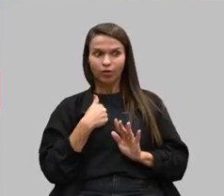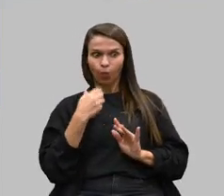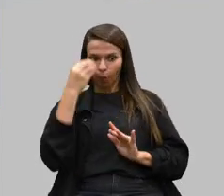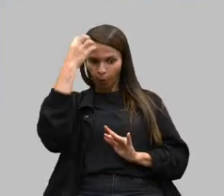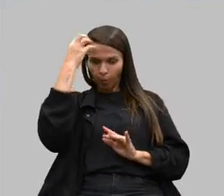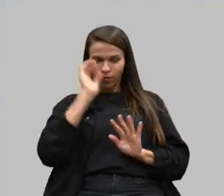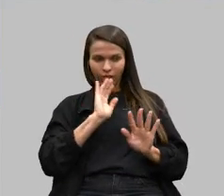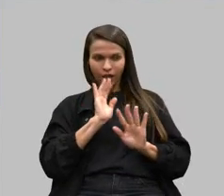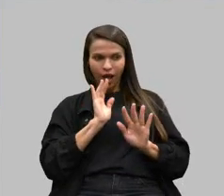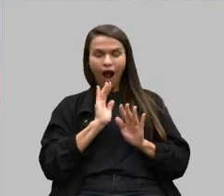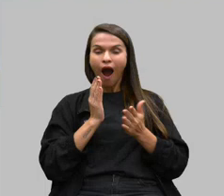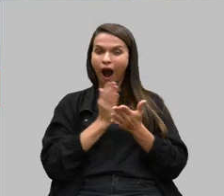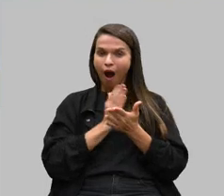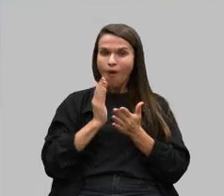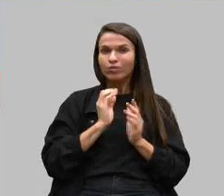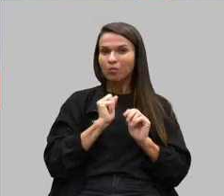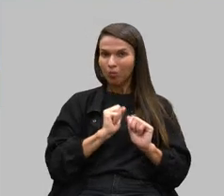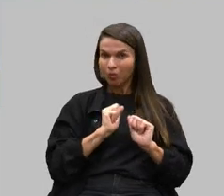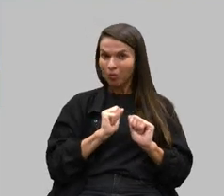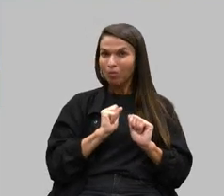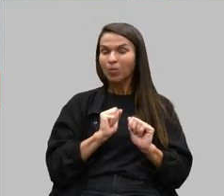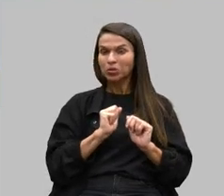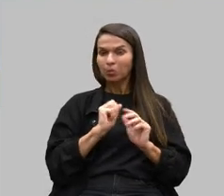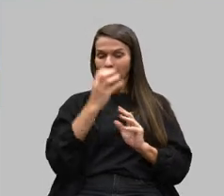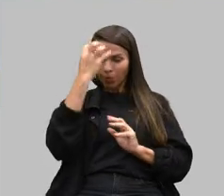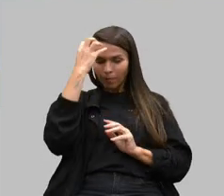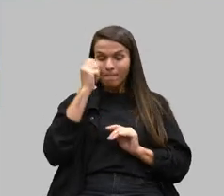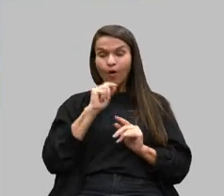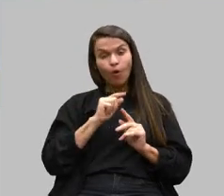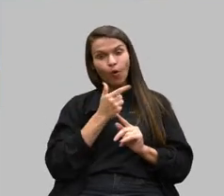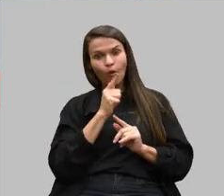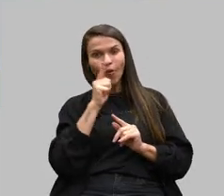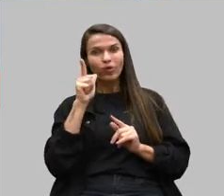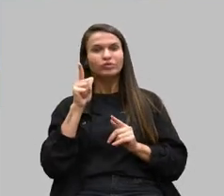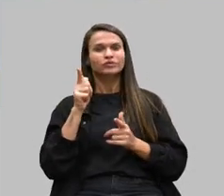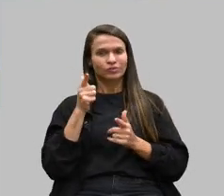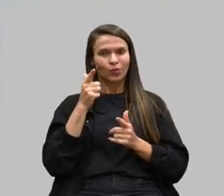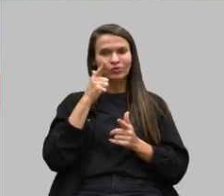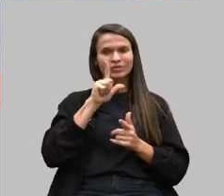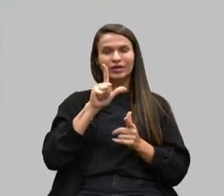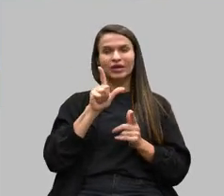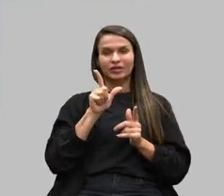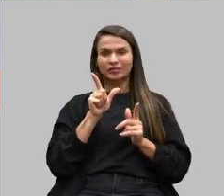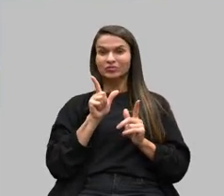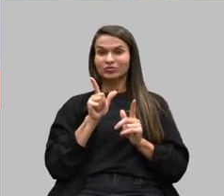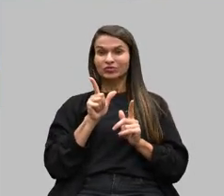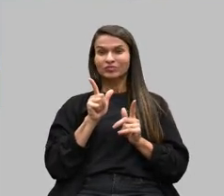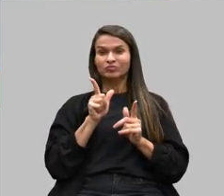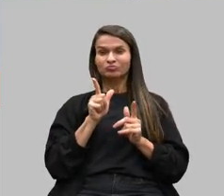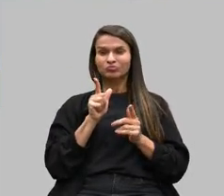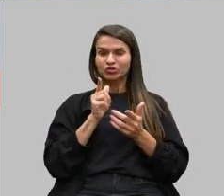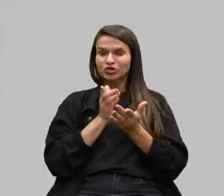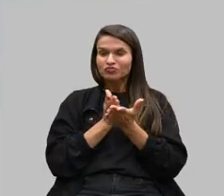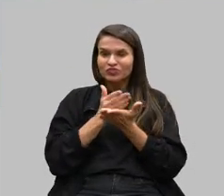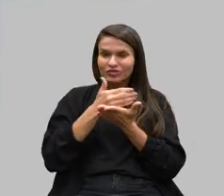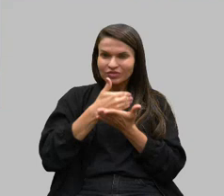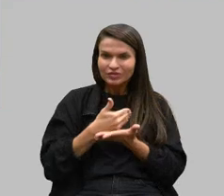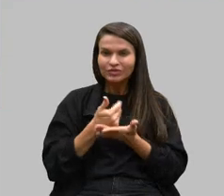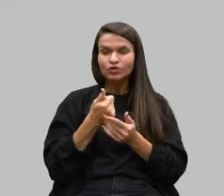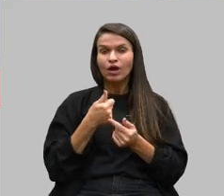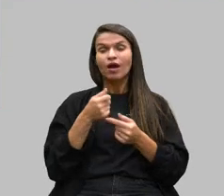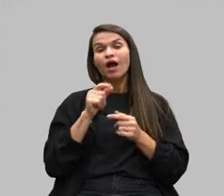algumas a senhora pode colocar outras a gente consegue dividir as missões e trazer também que é uma janela de oportunidade muito